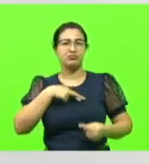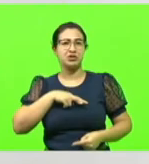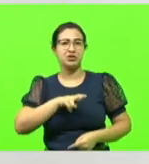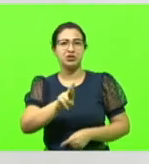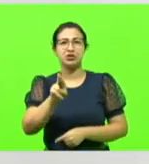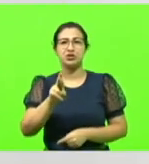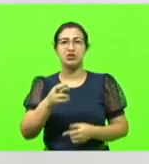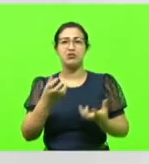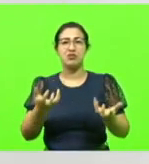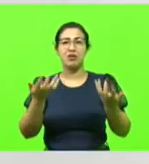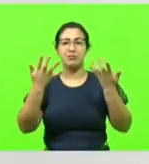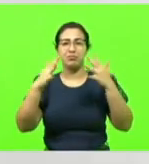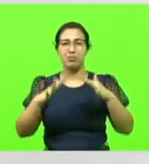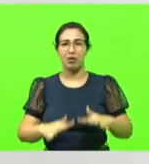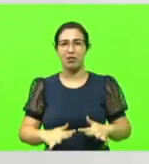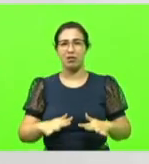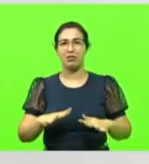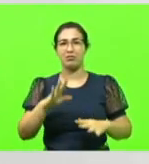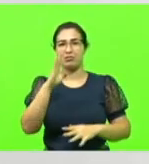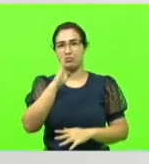essa nação. Não vou me calar.